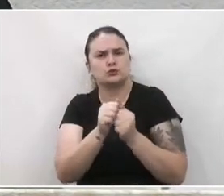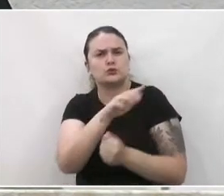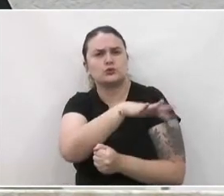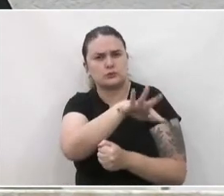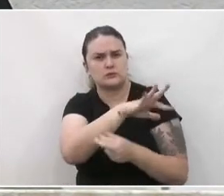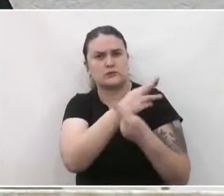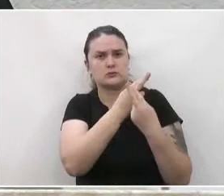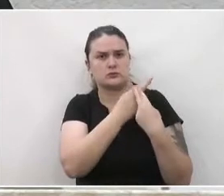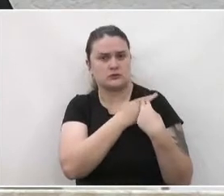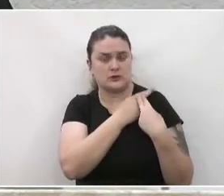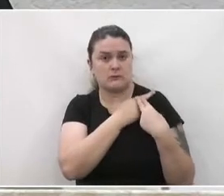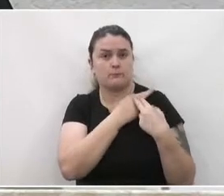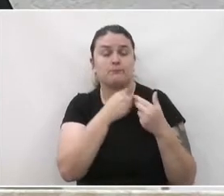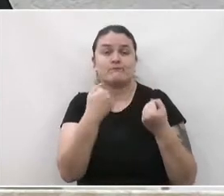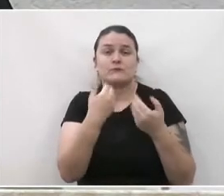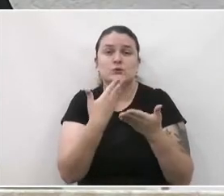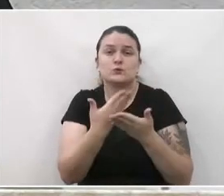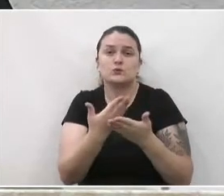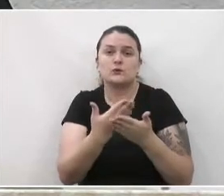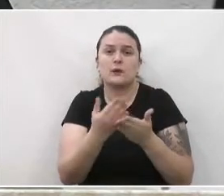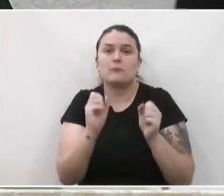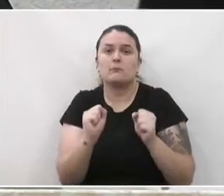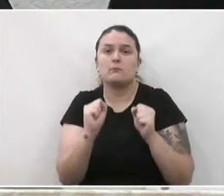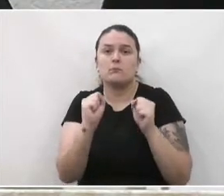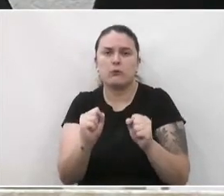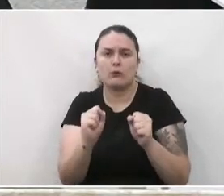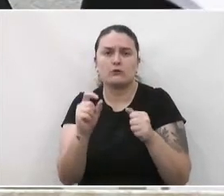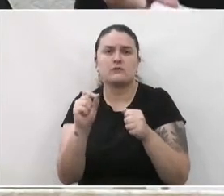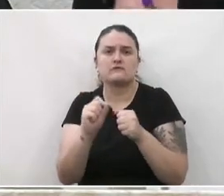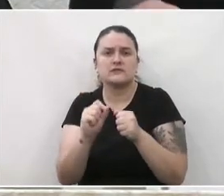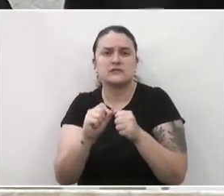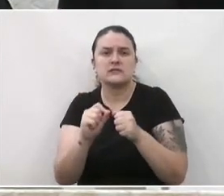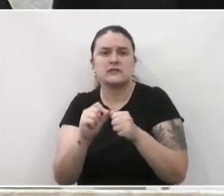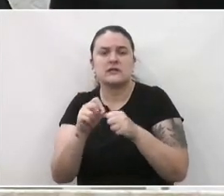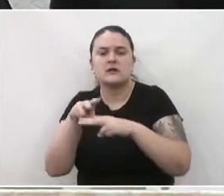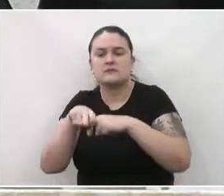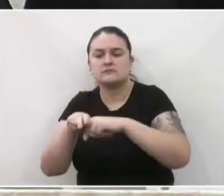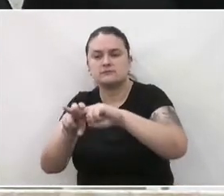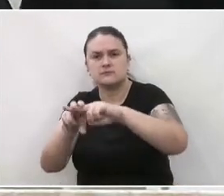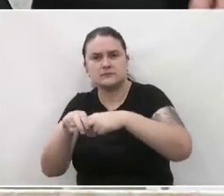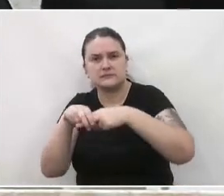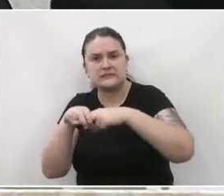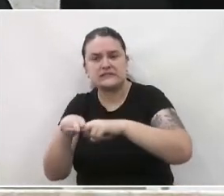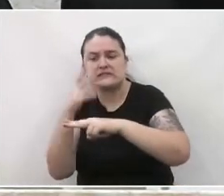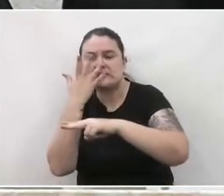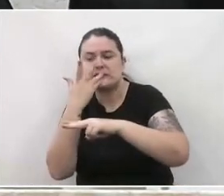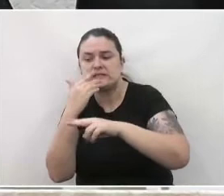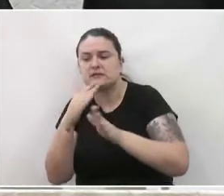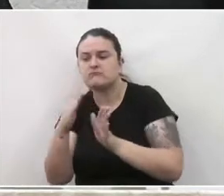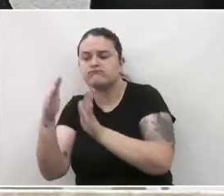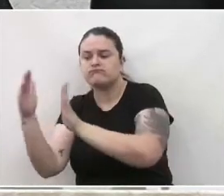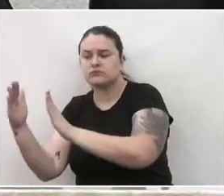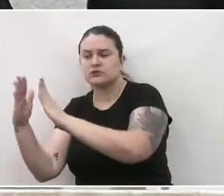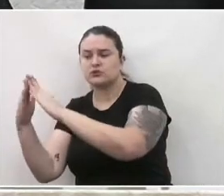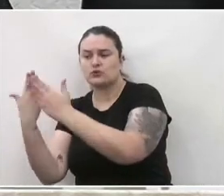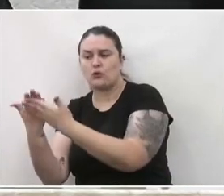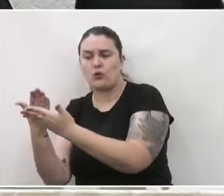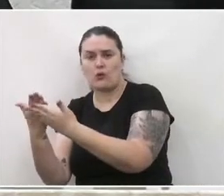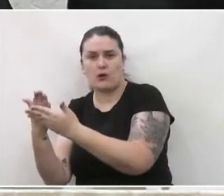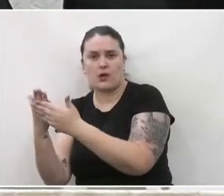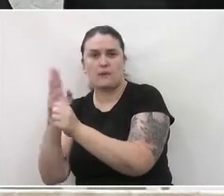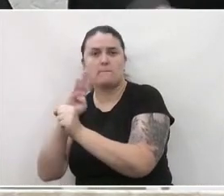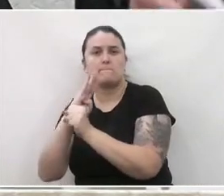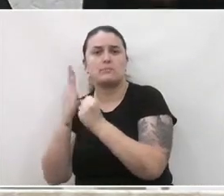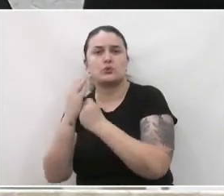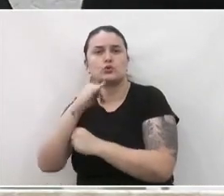setores competentes, estudem a viabilidade da construção de um parque infantil ao lado da escola, no bairro João Paulo